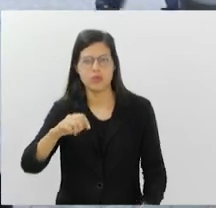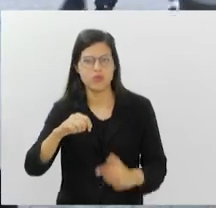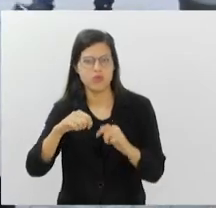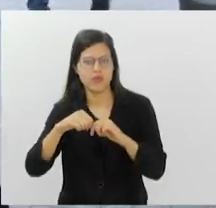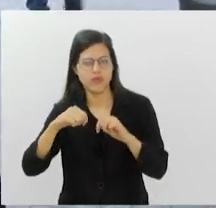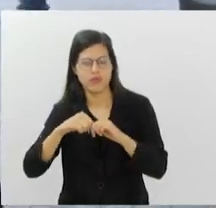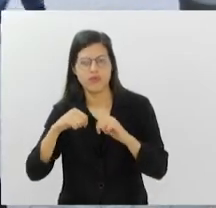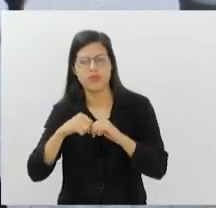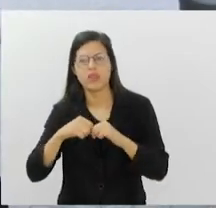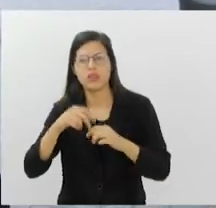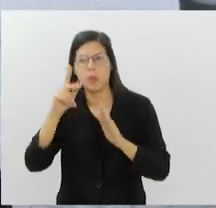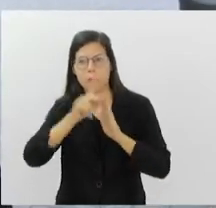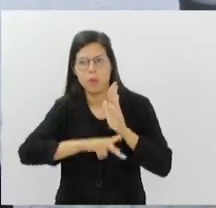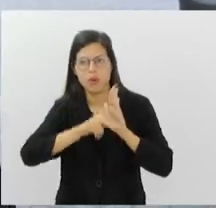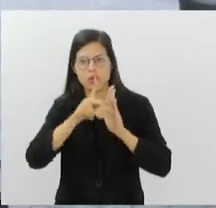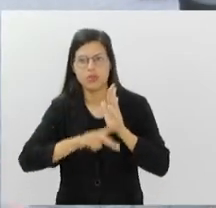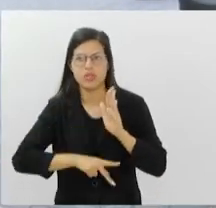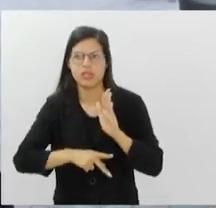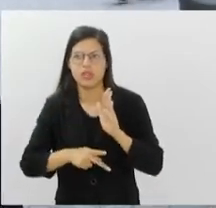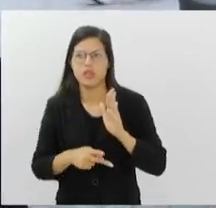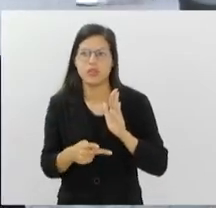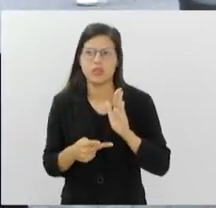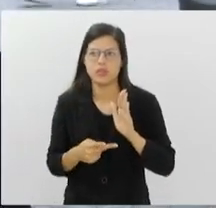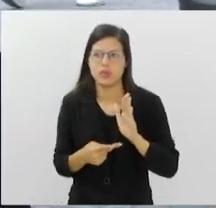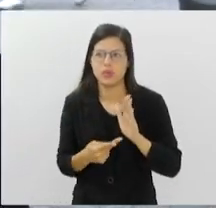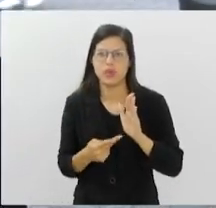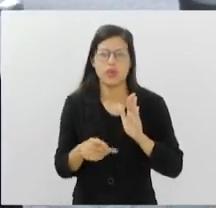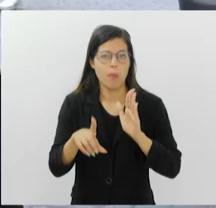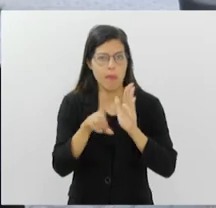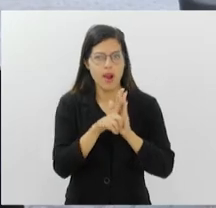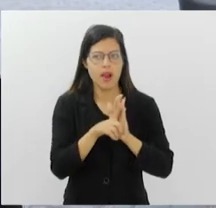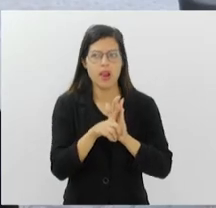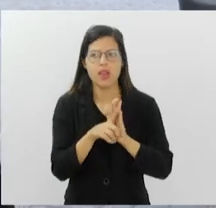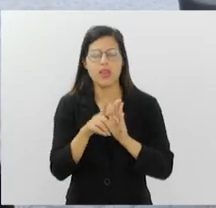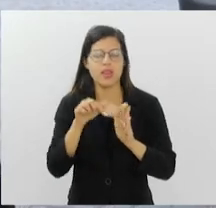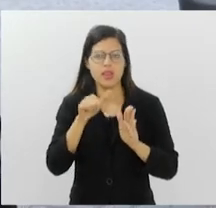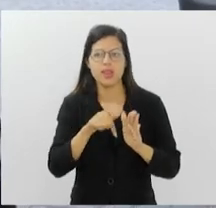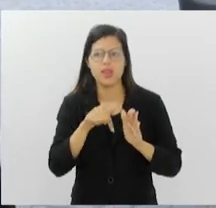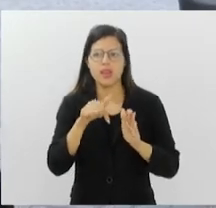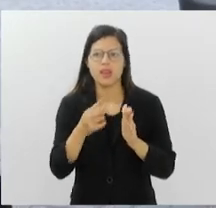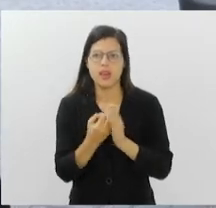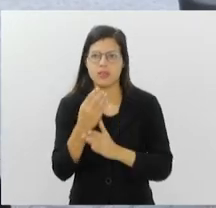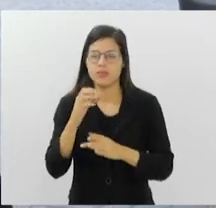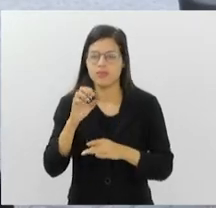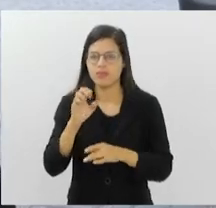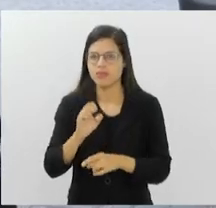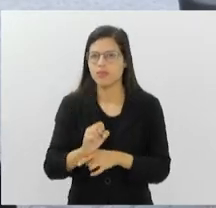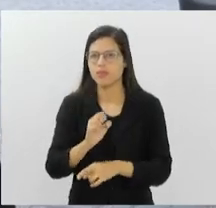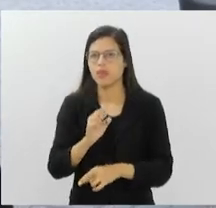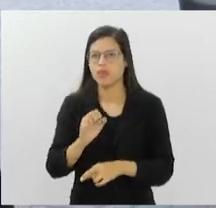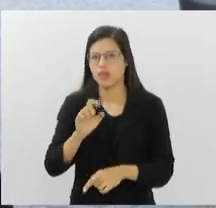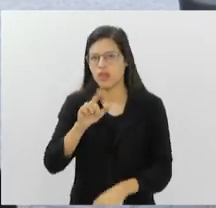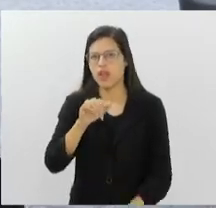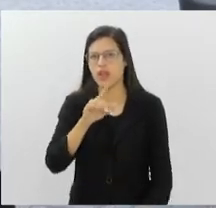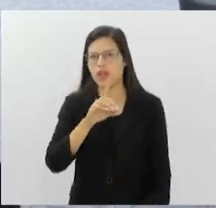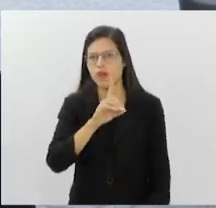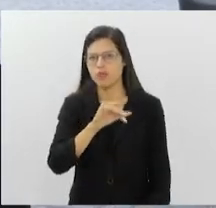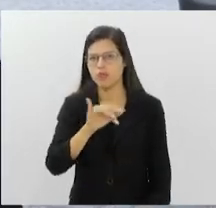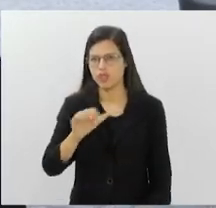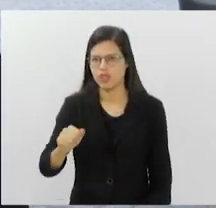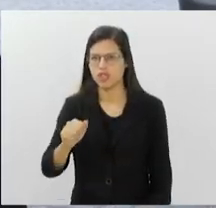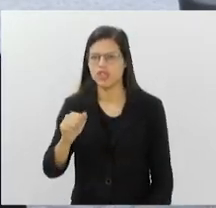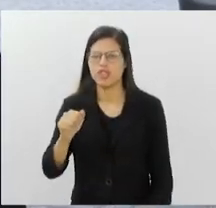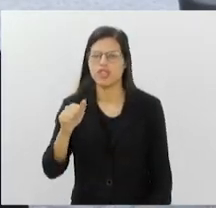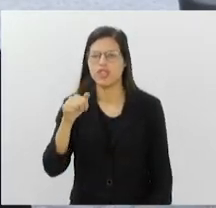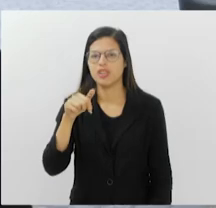e acabou dando uma lei que nasceu no estado do Rio de Janeiro, que é o Dia Nacional de Combate à Sífilis, terceiro sábado, como